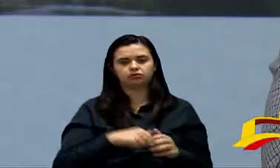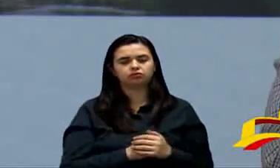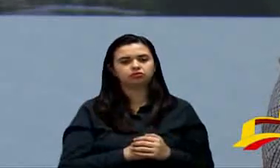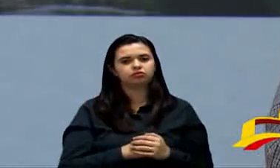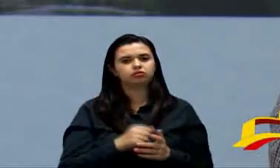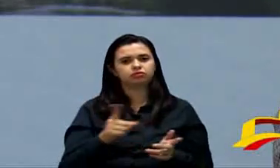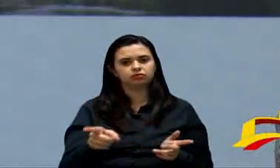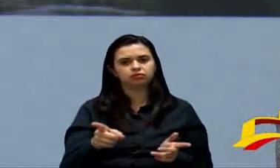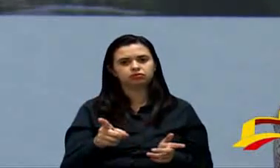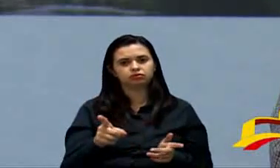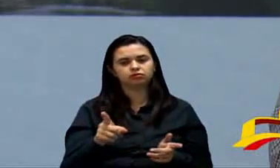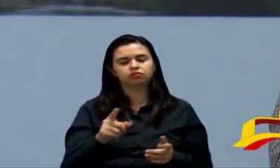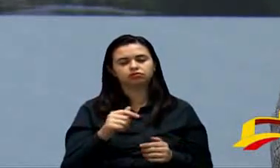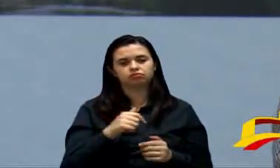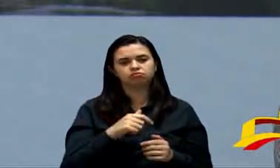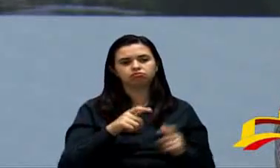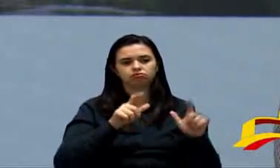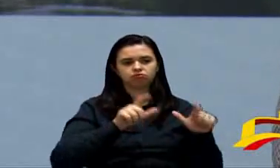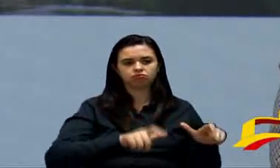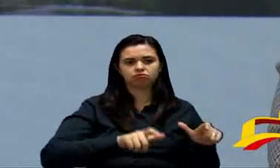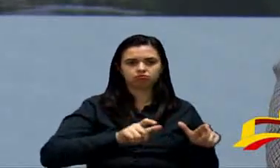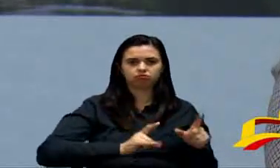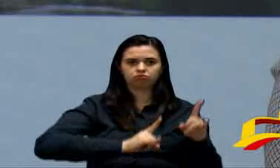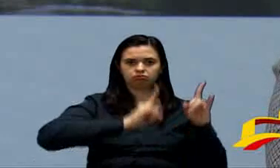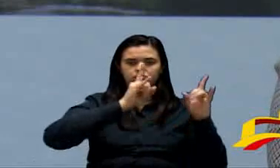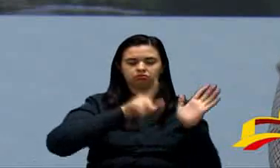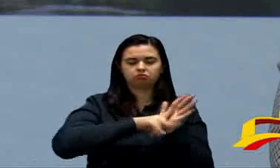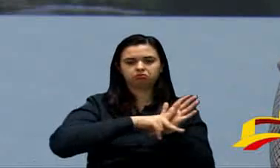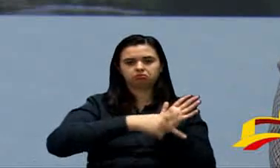prefeitura. Foi cedido,